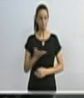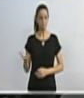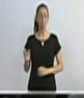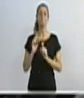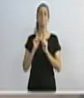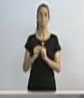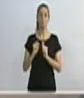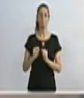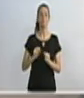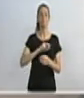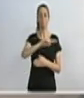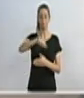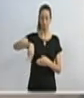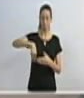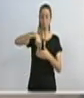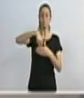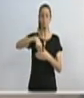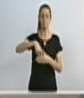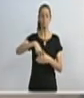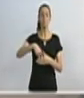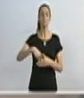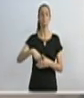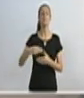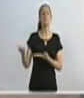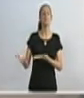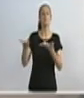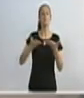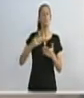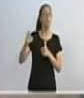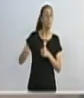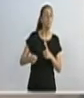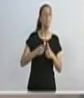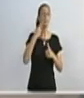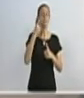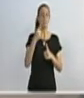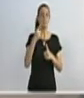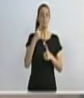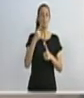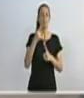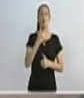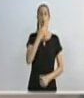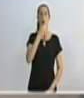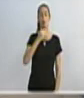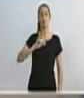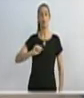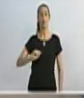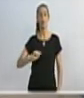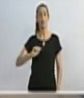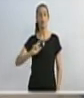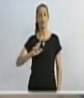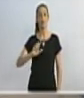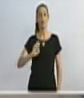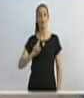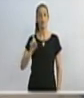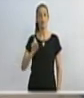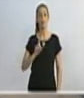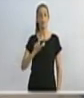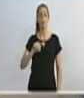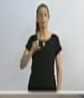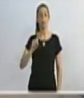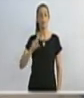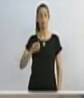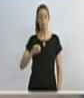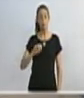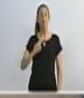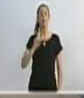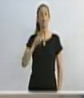uso da palavra. Quero iniciar convidando o senhor Alexandre Baumgratz, que é o presidente da FAEMA,